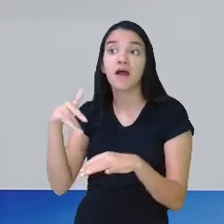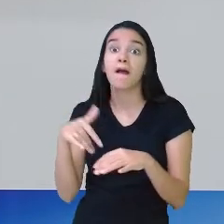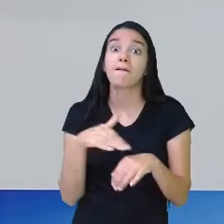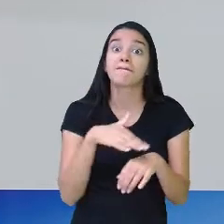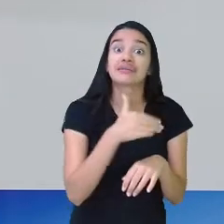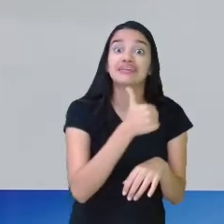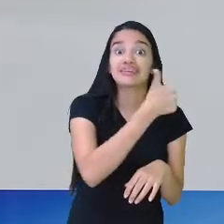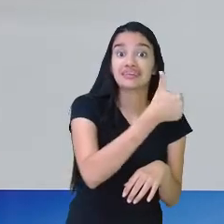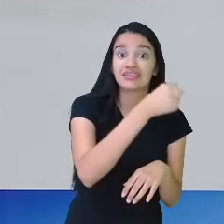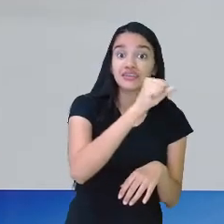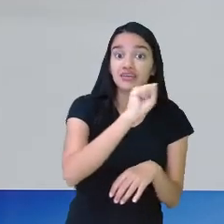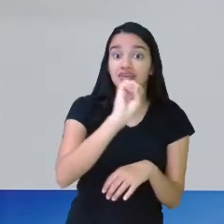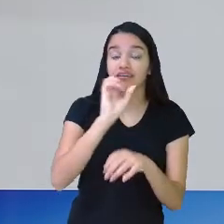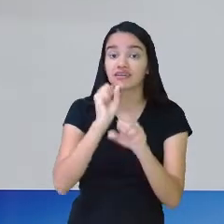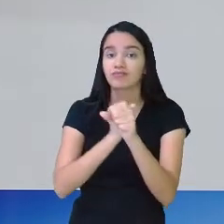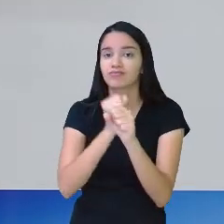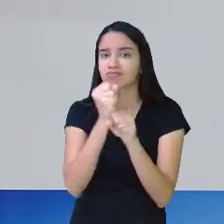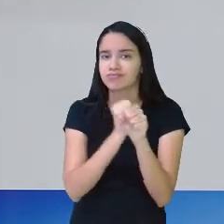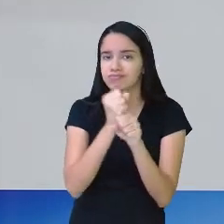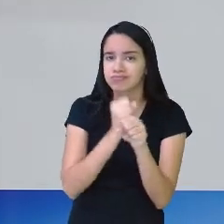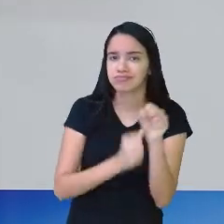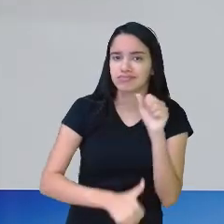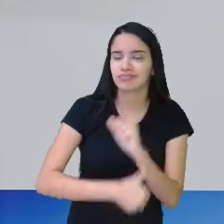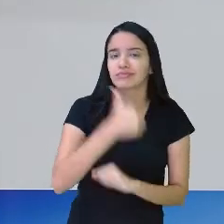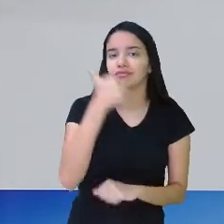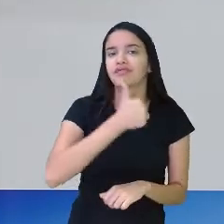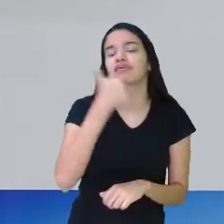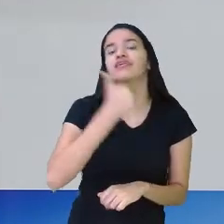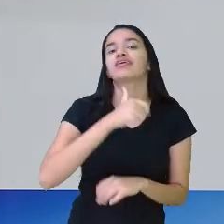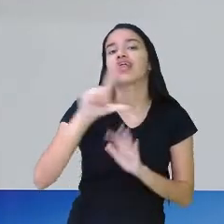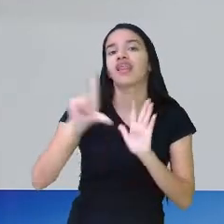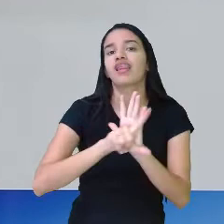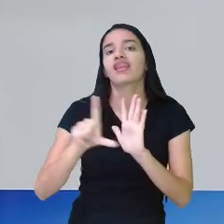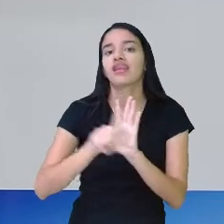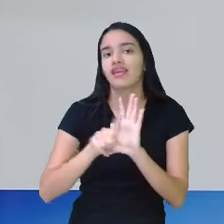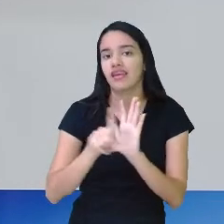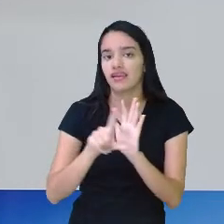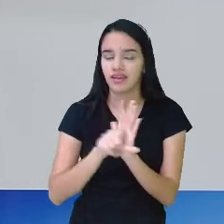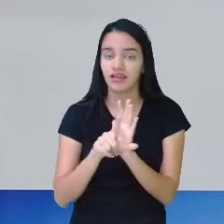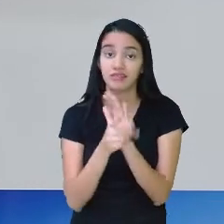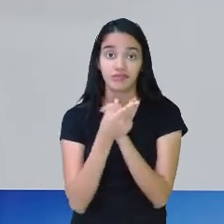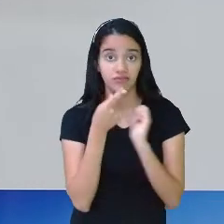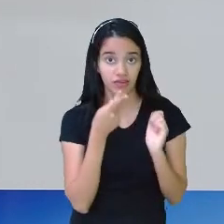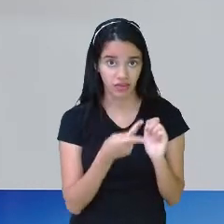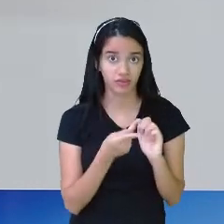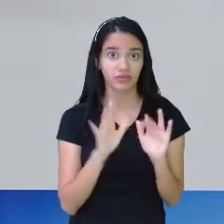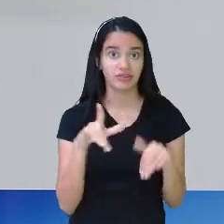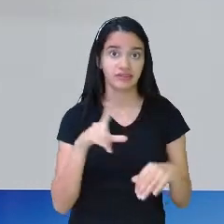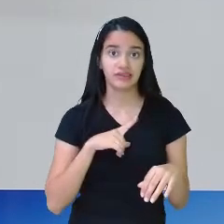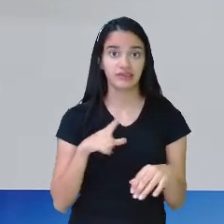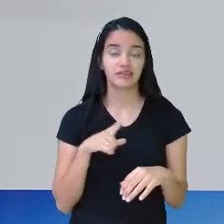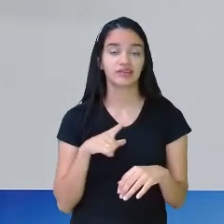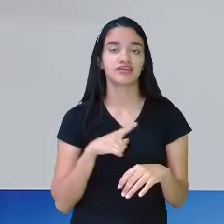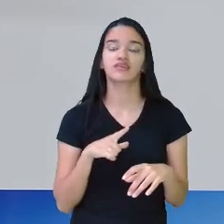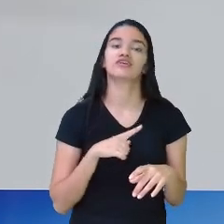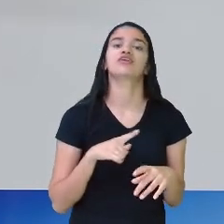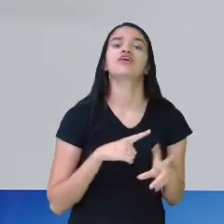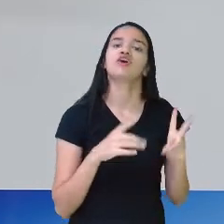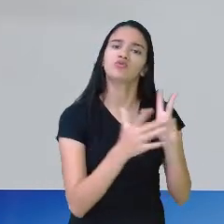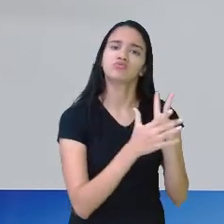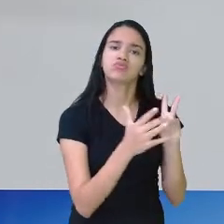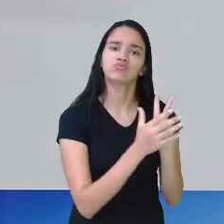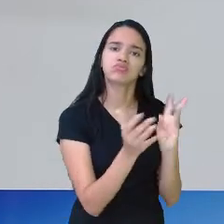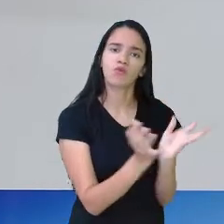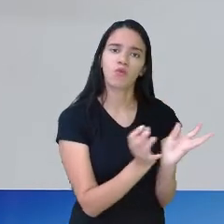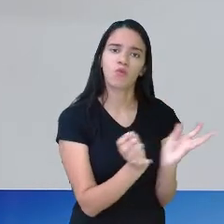anos, gente. Para eles terem a primeira lei que a coroa portuguesa promulgou, dizendo que eles eram indígenas, eles